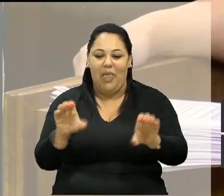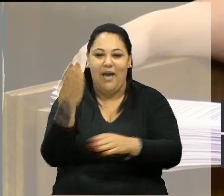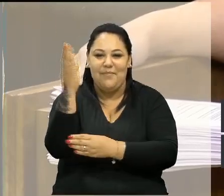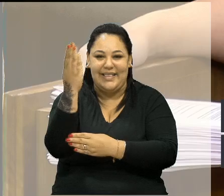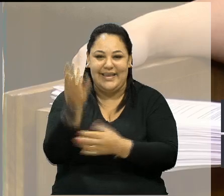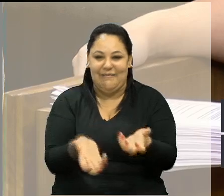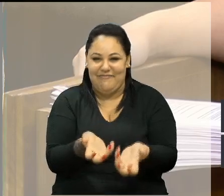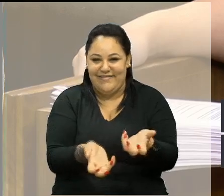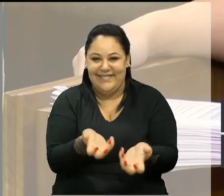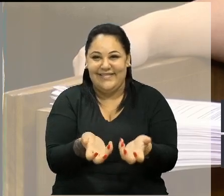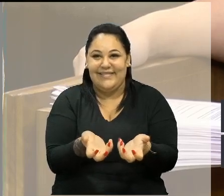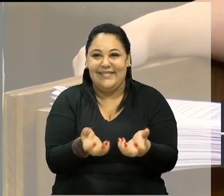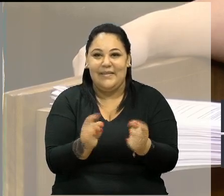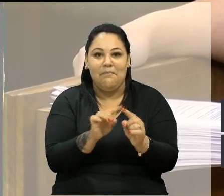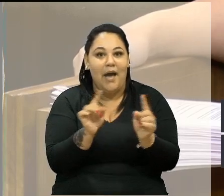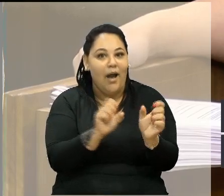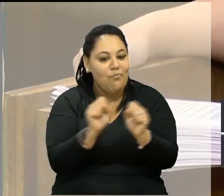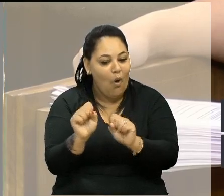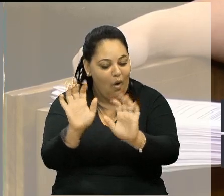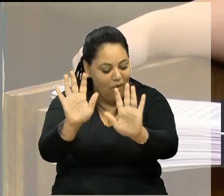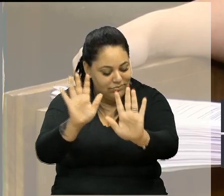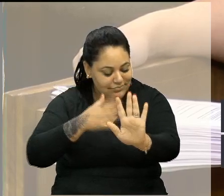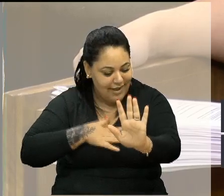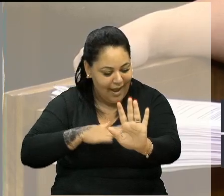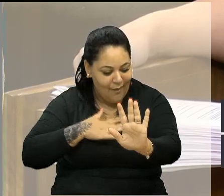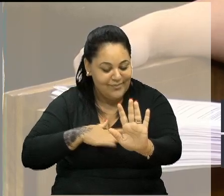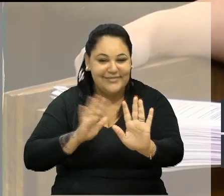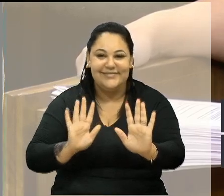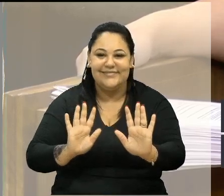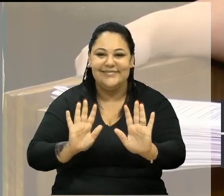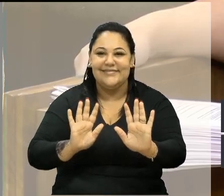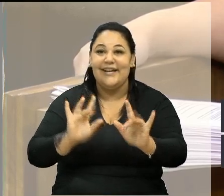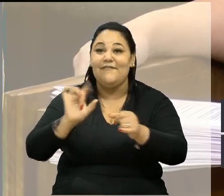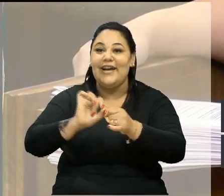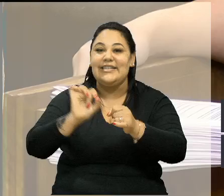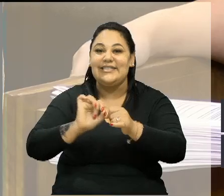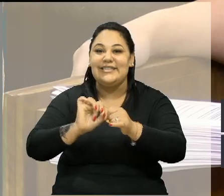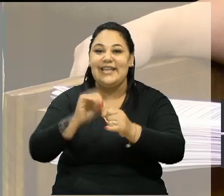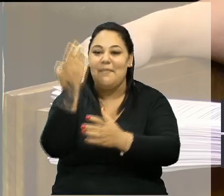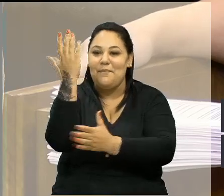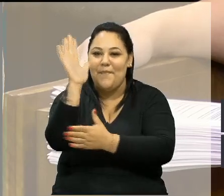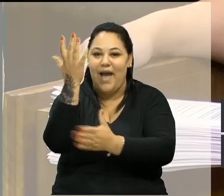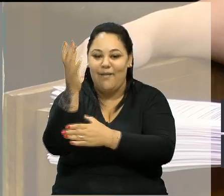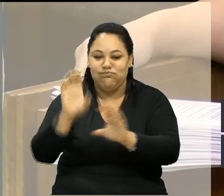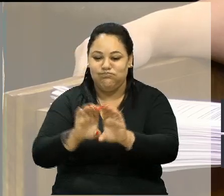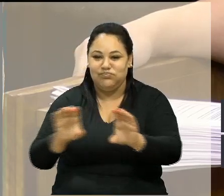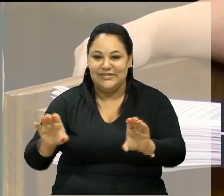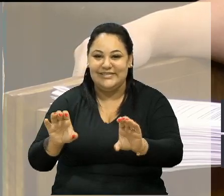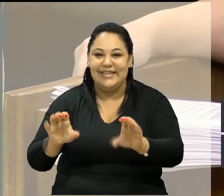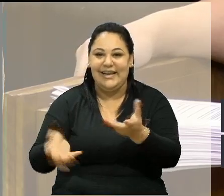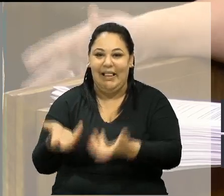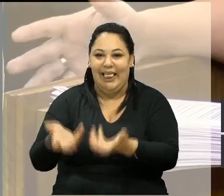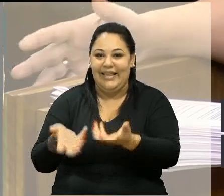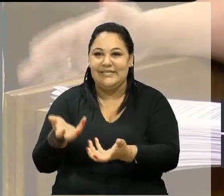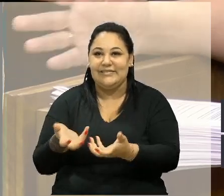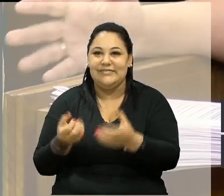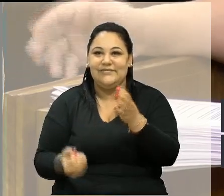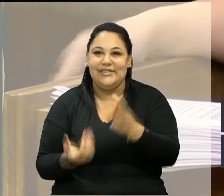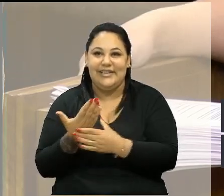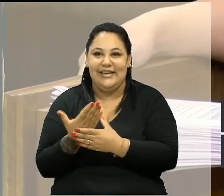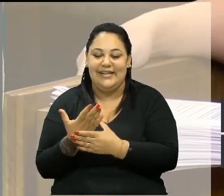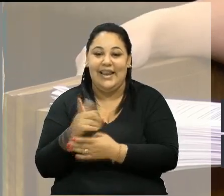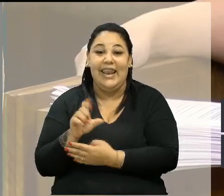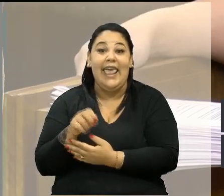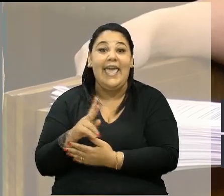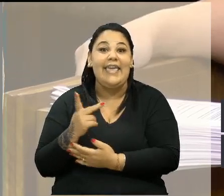Não, mas é as que pode, calma, é as que pode. É fazer lenha, né? Senão eu vou criar polêmica aqui, né? É fazer lenha, ele